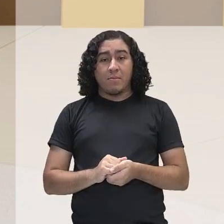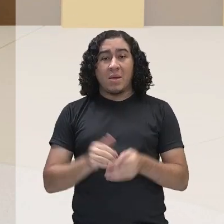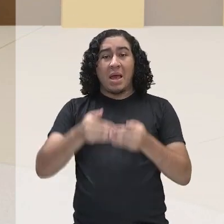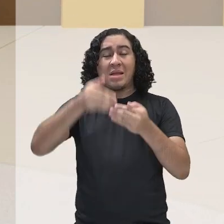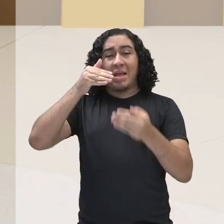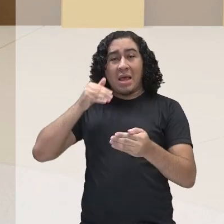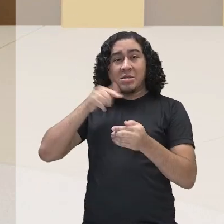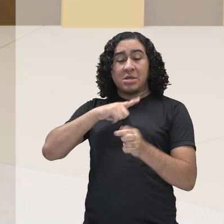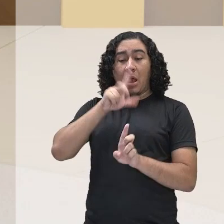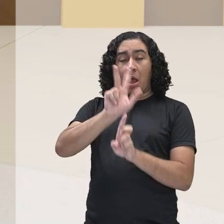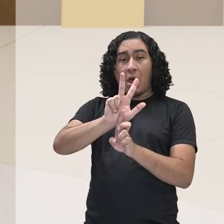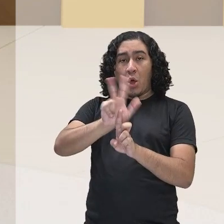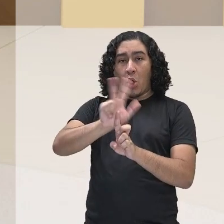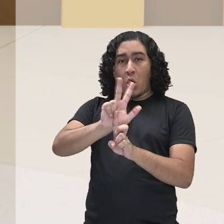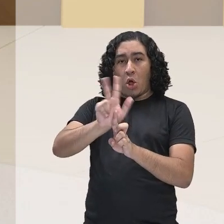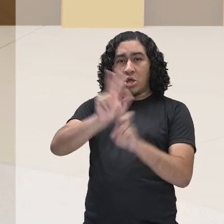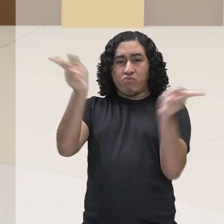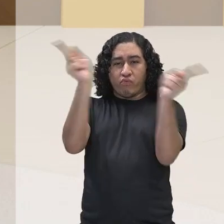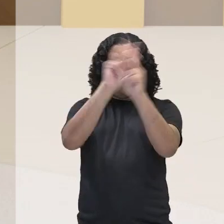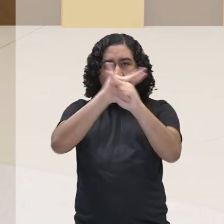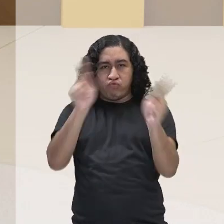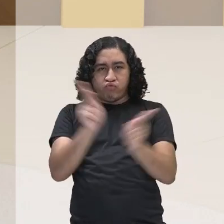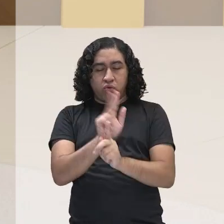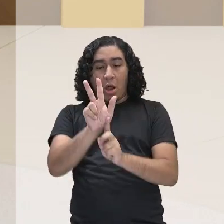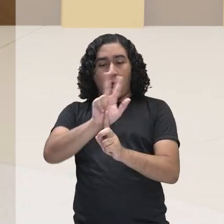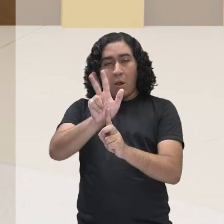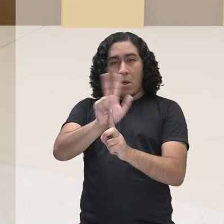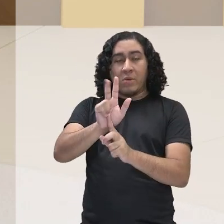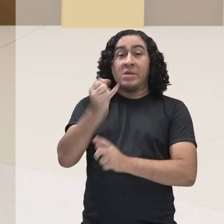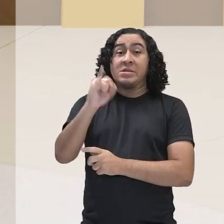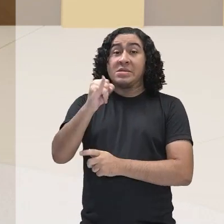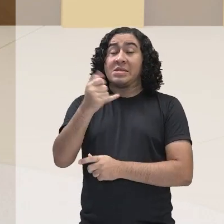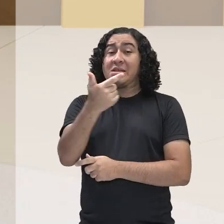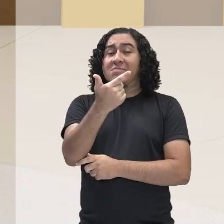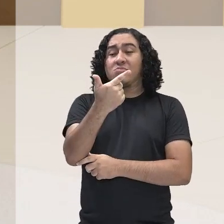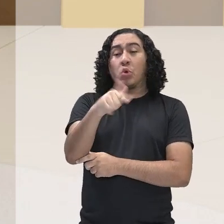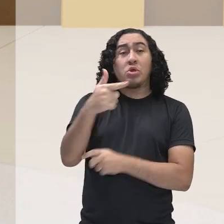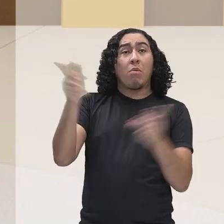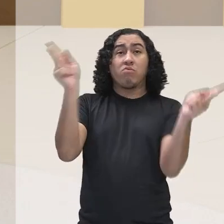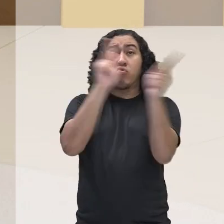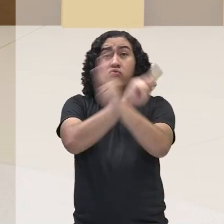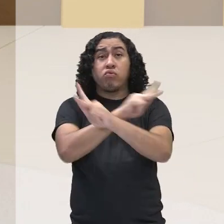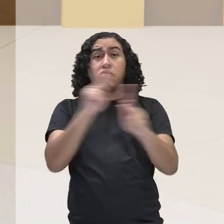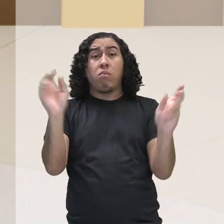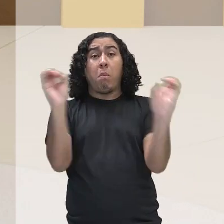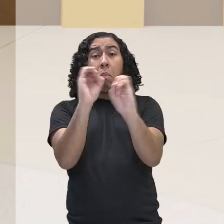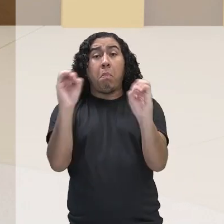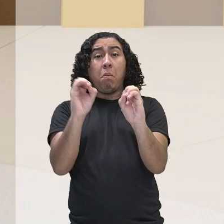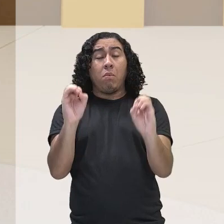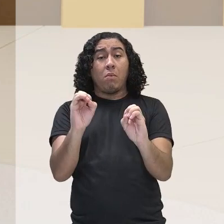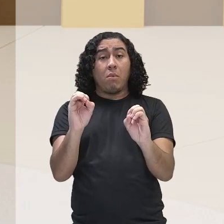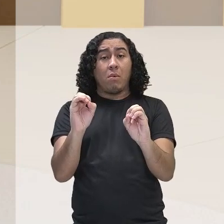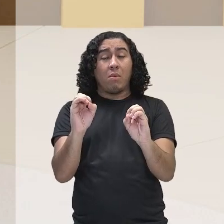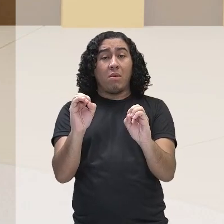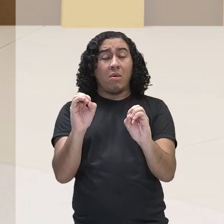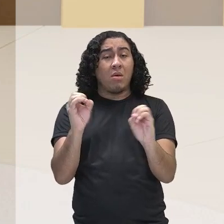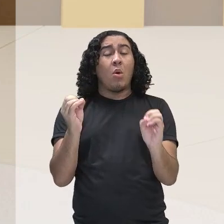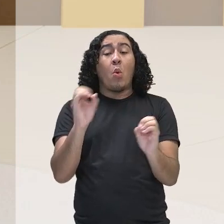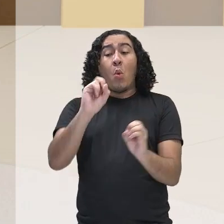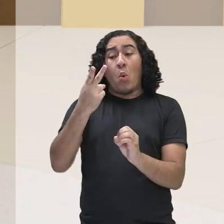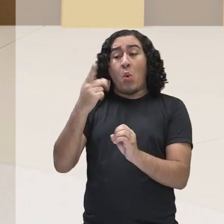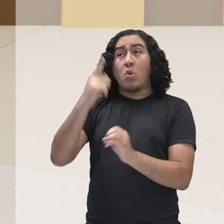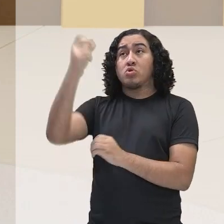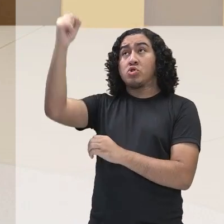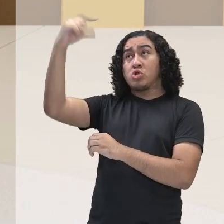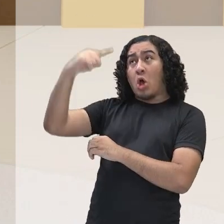fonte eólica, né, que trabalha com vento, mesmo nos dias que nós não temos vento, que é algo quase improvável, ou no dia que não haja